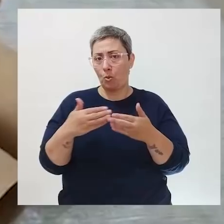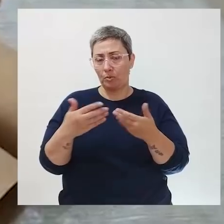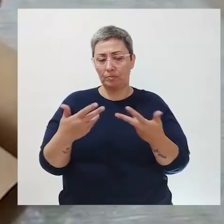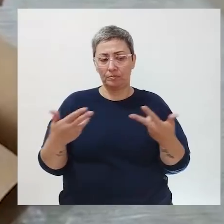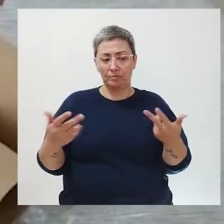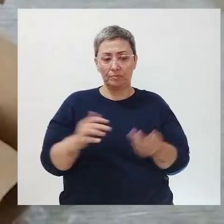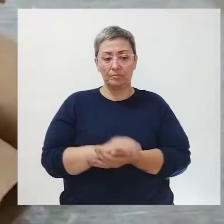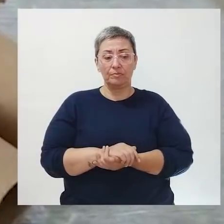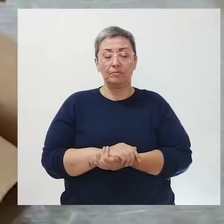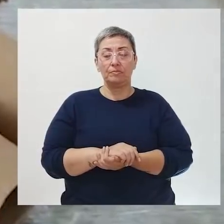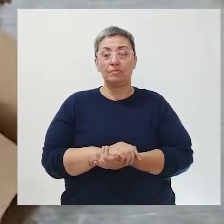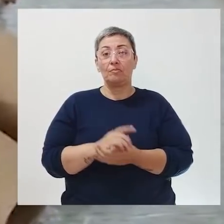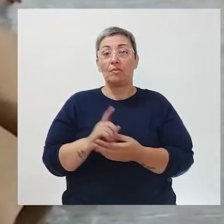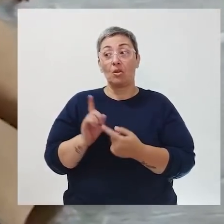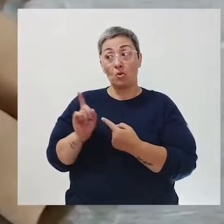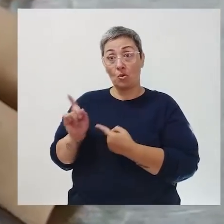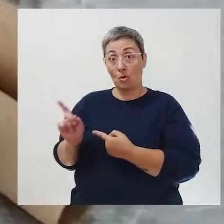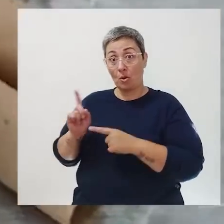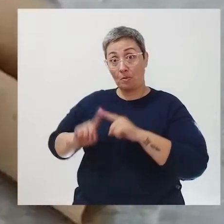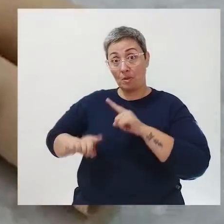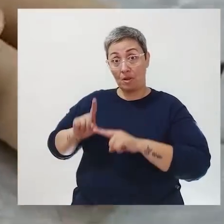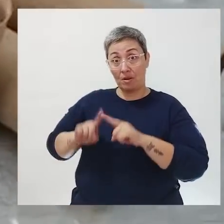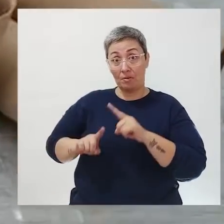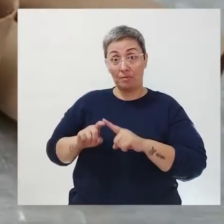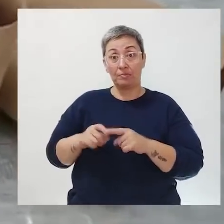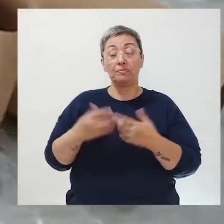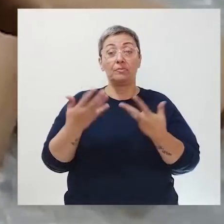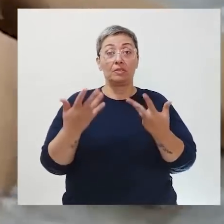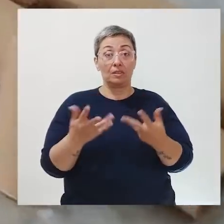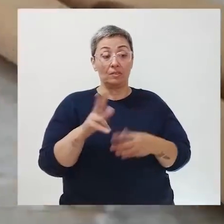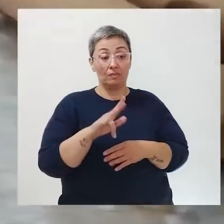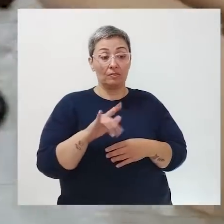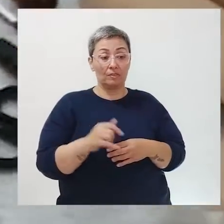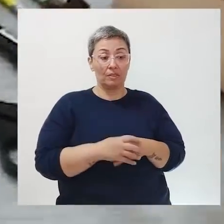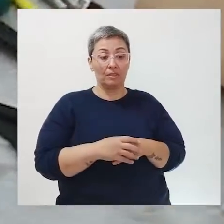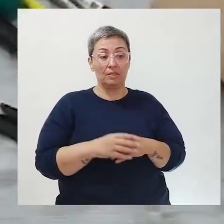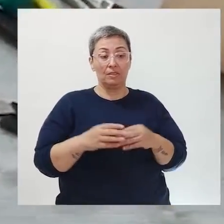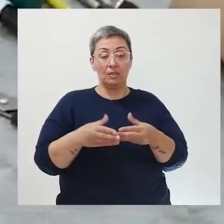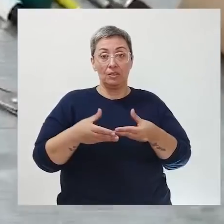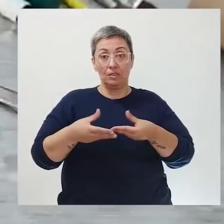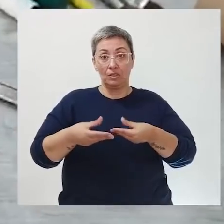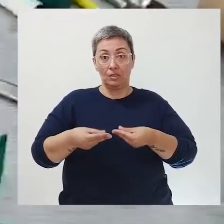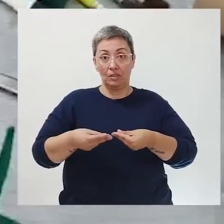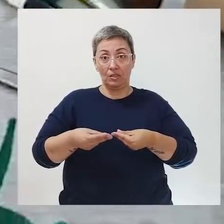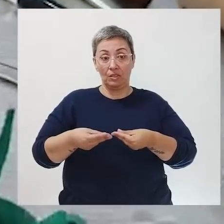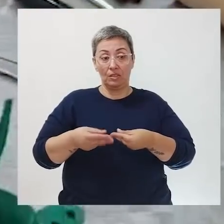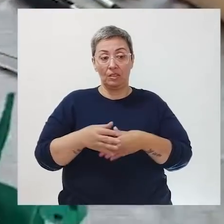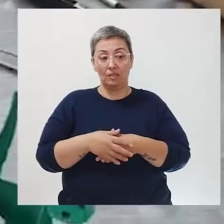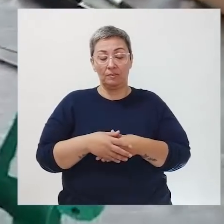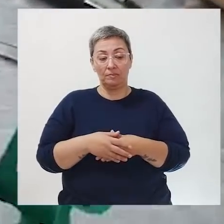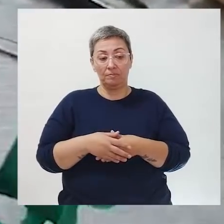outra coisa, tá bom? O que nós vamos fazer? Nós vamos pegar, olha,